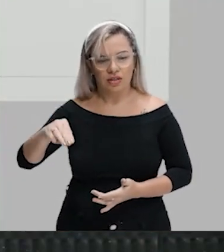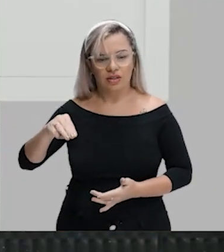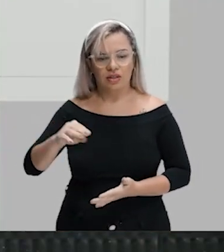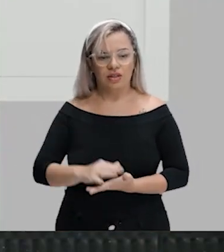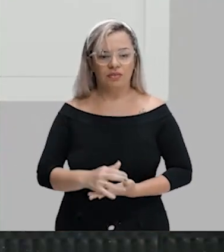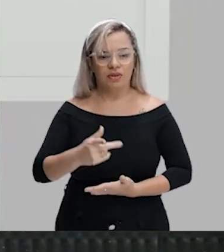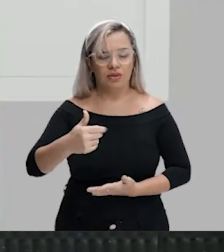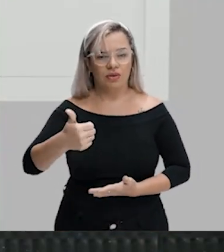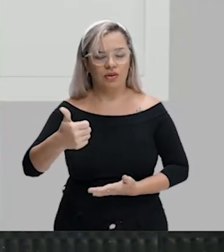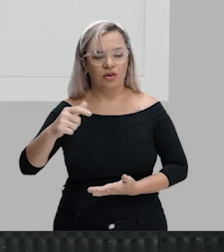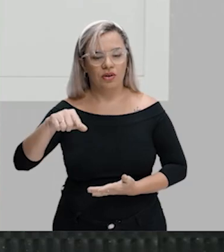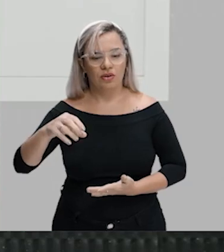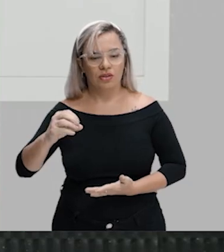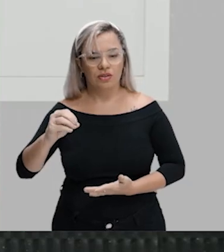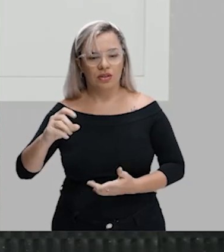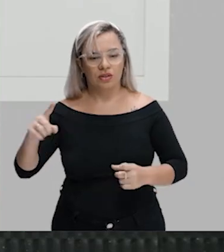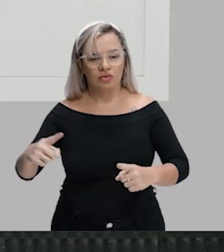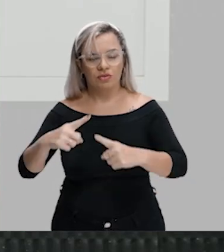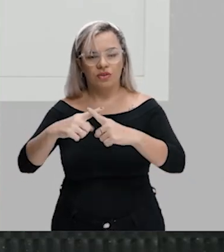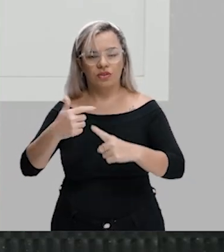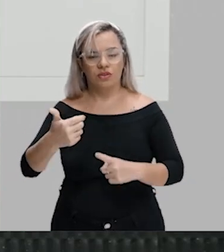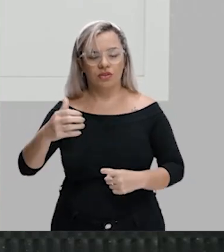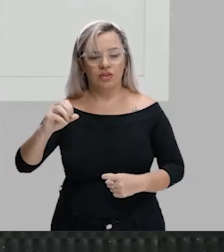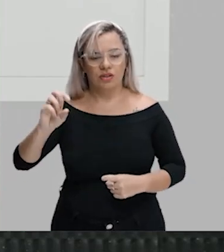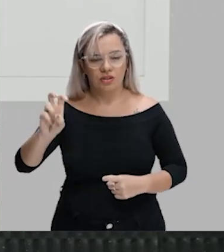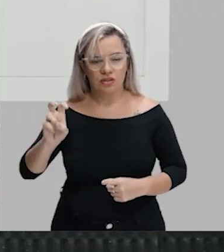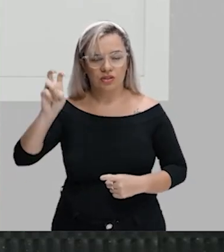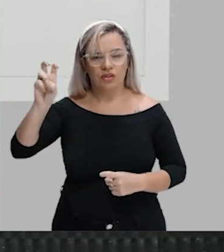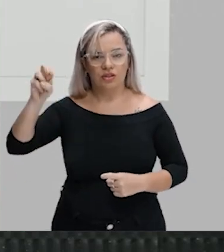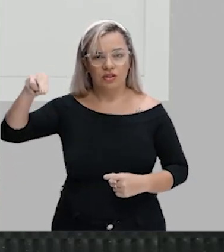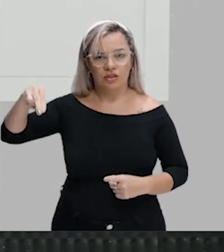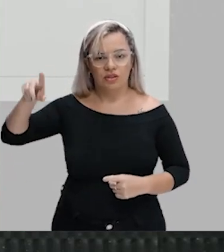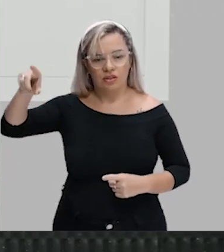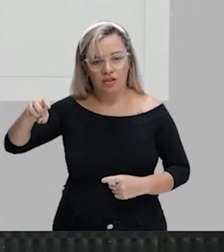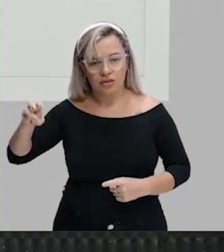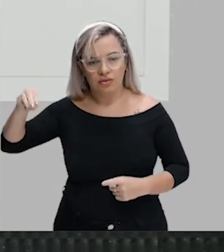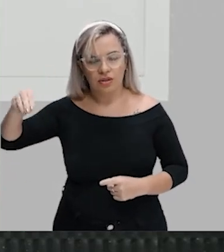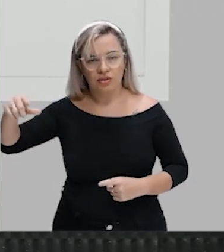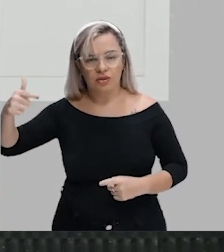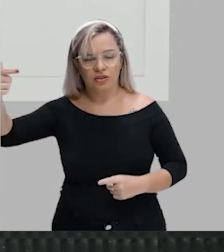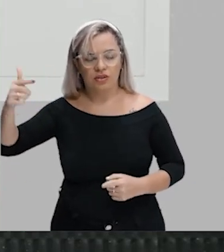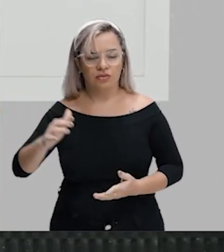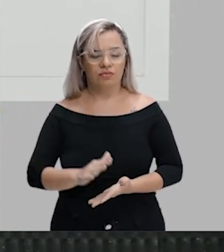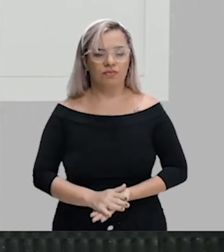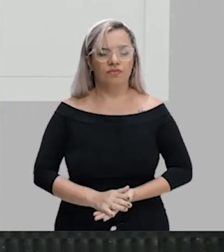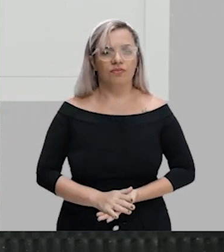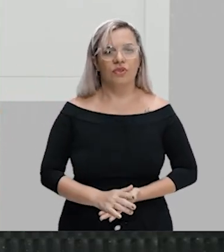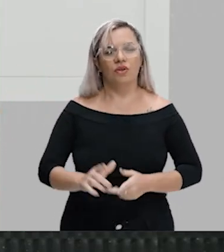que foi recebido é de 400 joules,